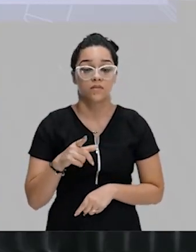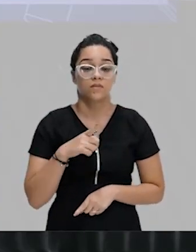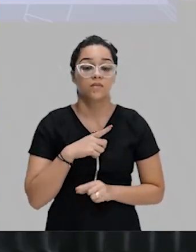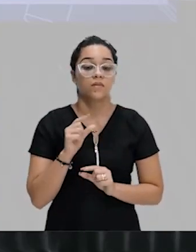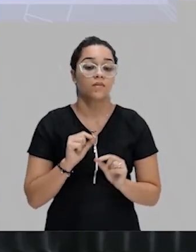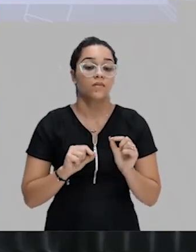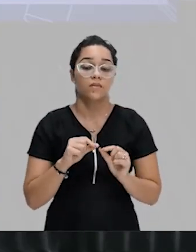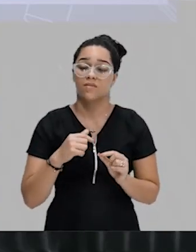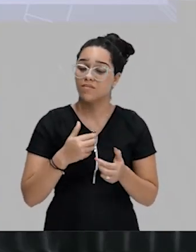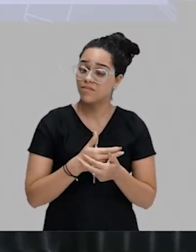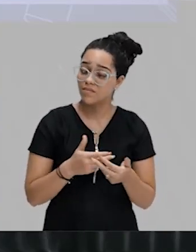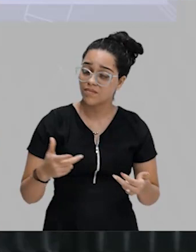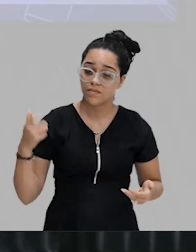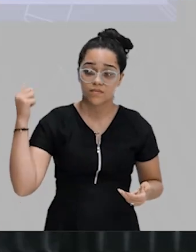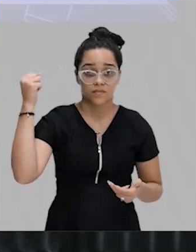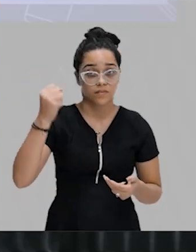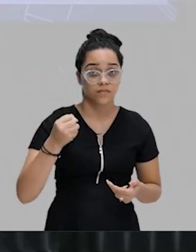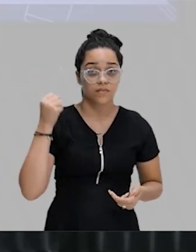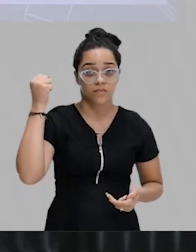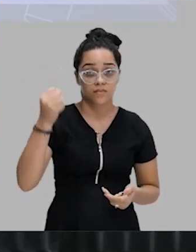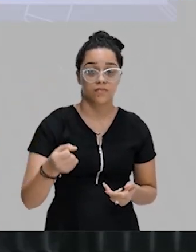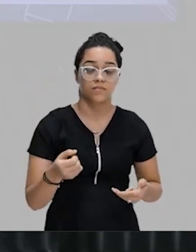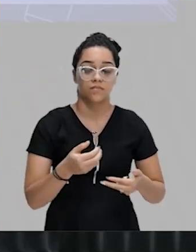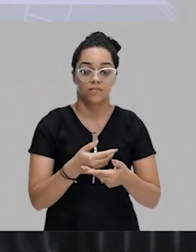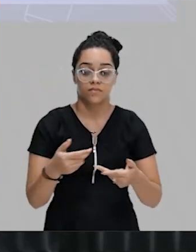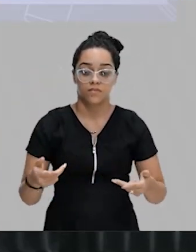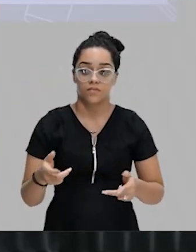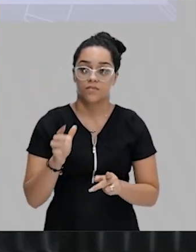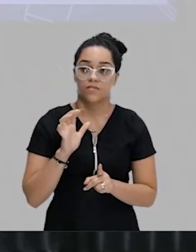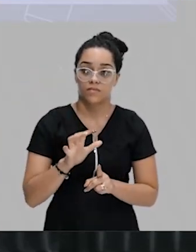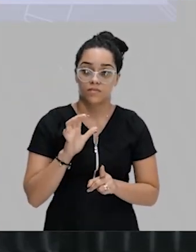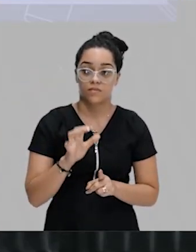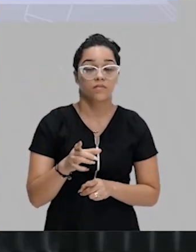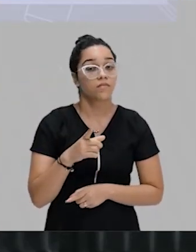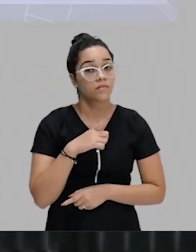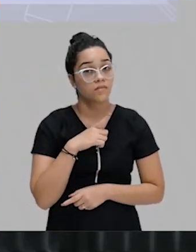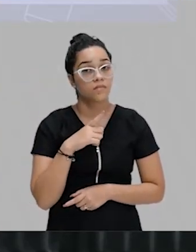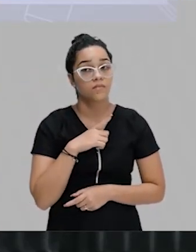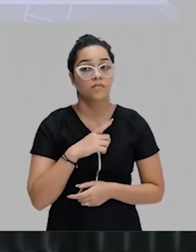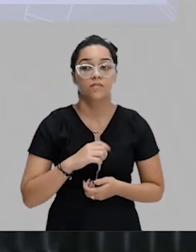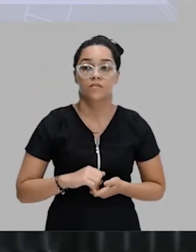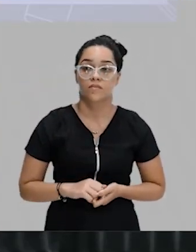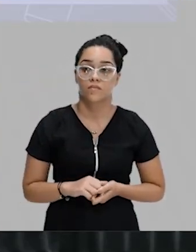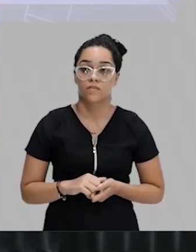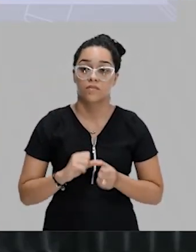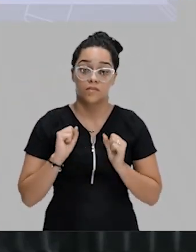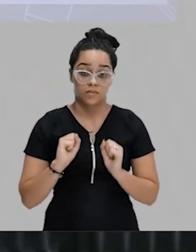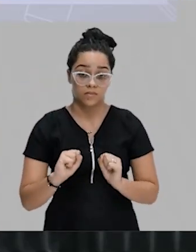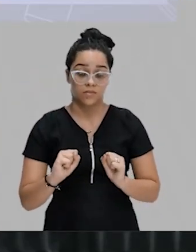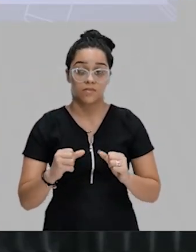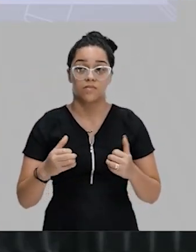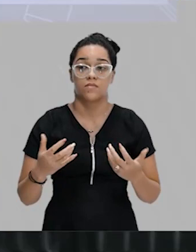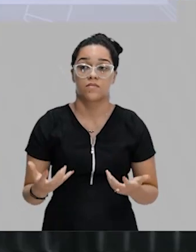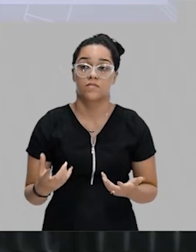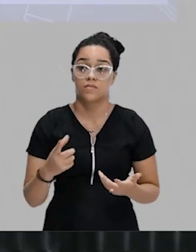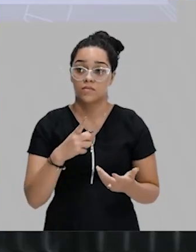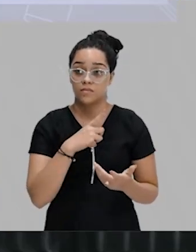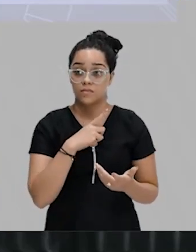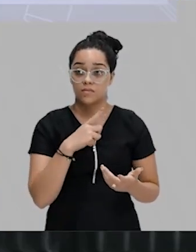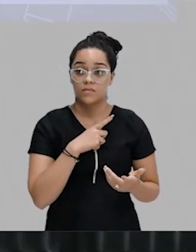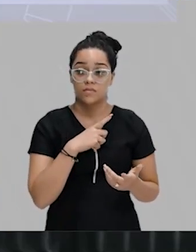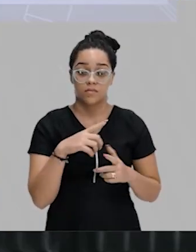quê? Revoltas. Essa superexploração gera revoltas. Por mais que essa nobreza